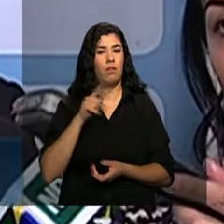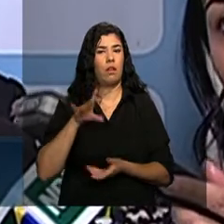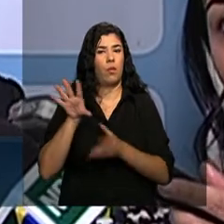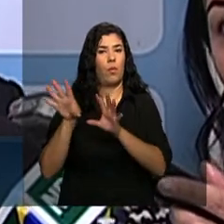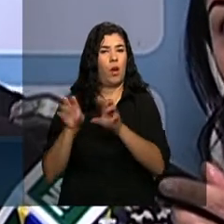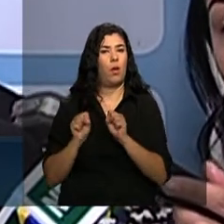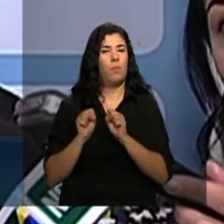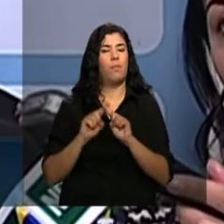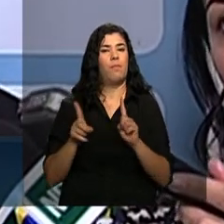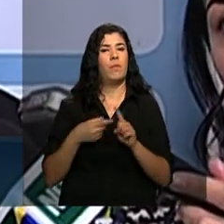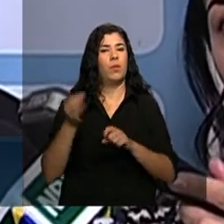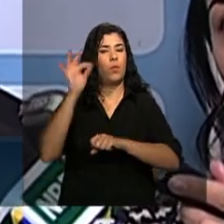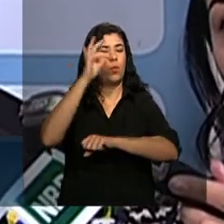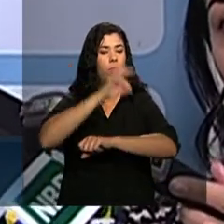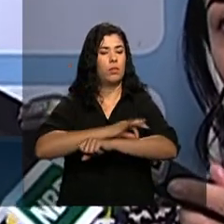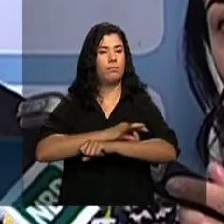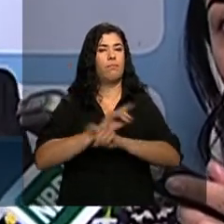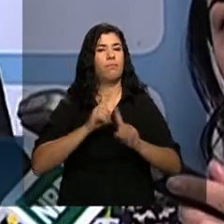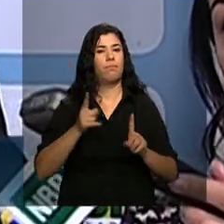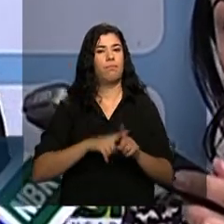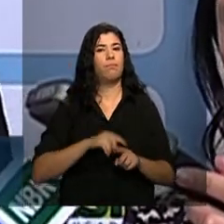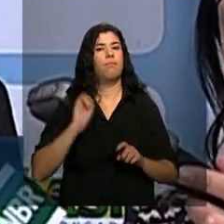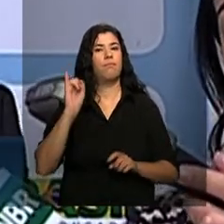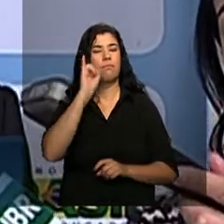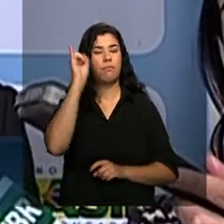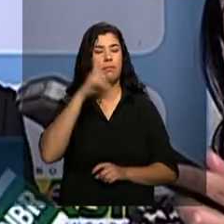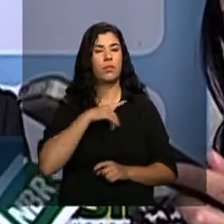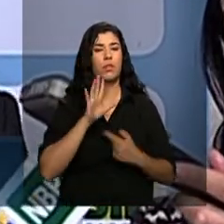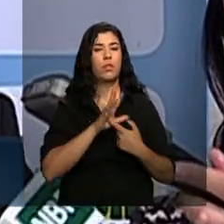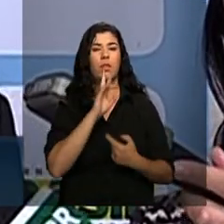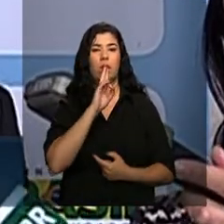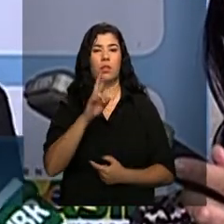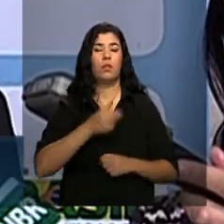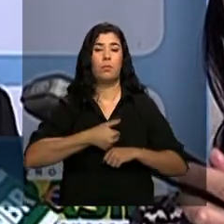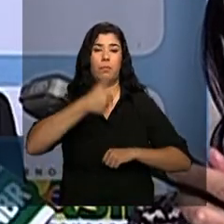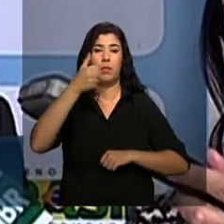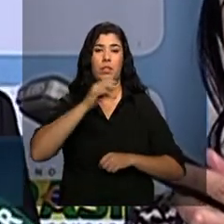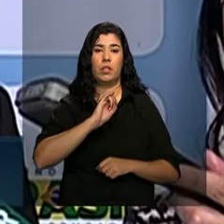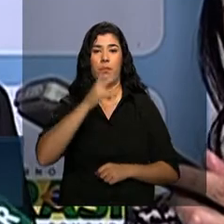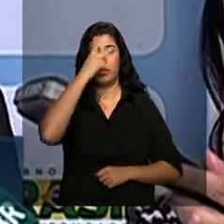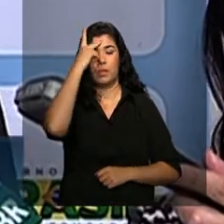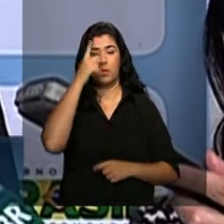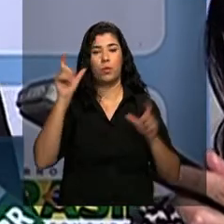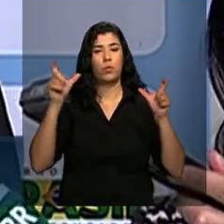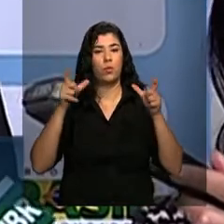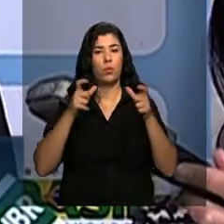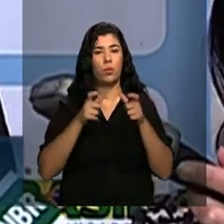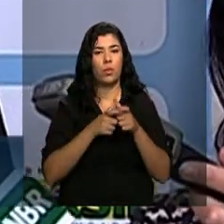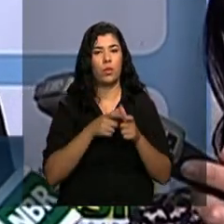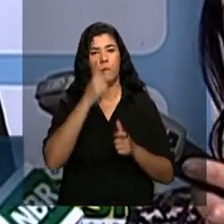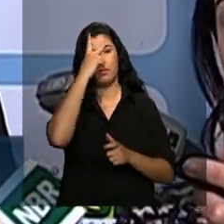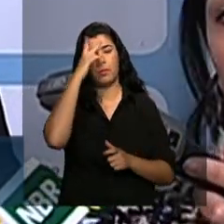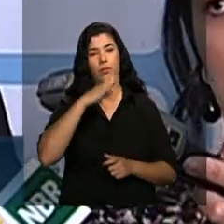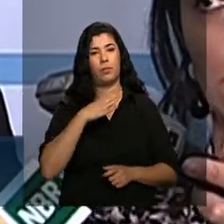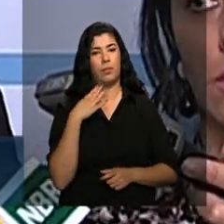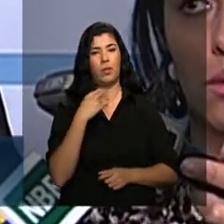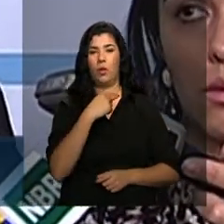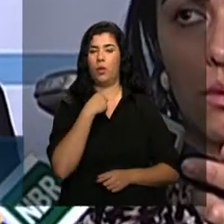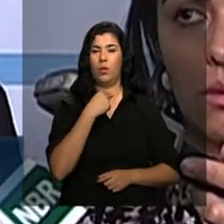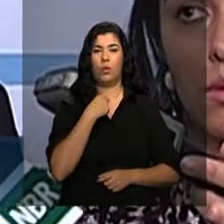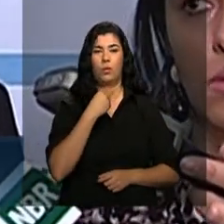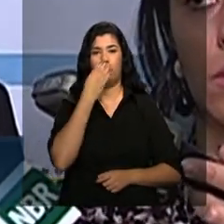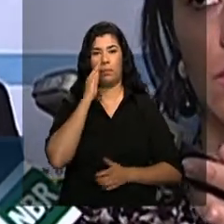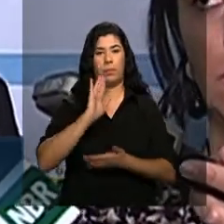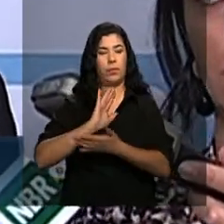Mas significa um desfecho positivo em relação a casos graves e óbitos. Portanto, nós não podemos descuidar dessas